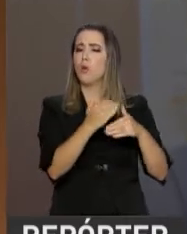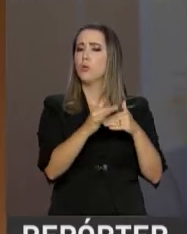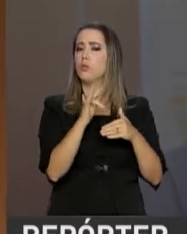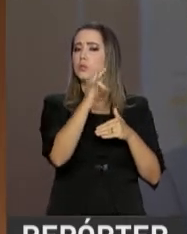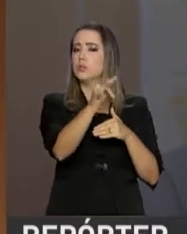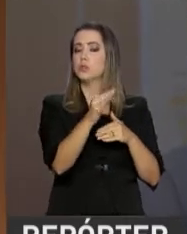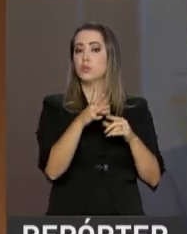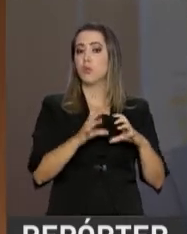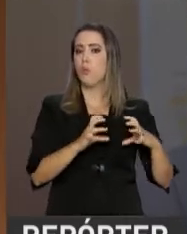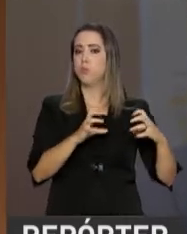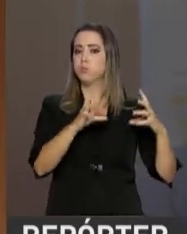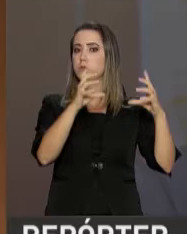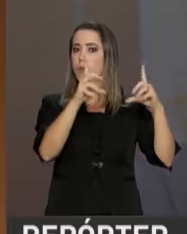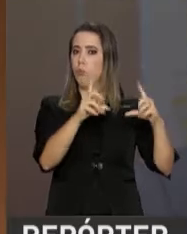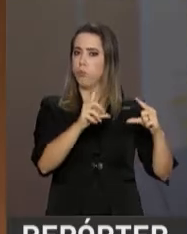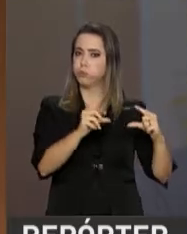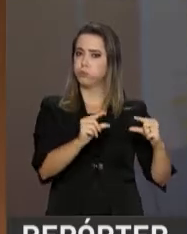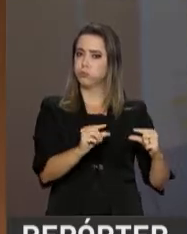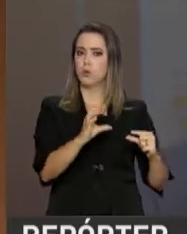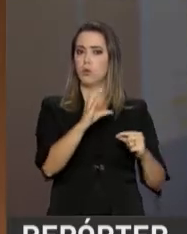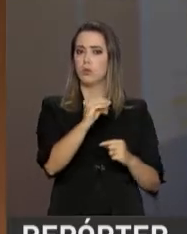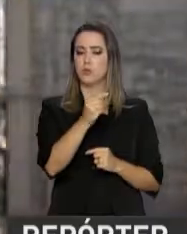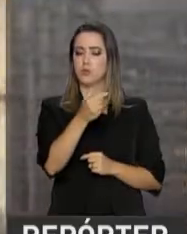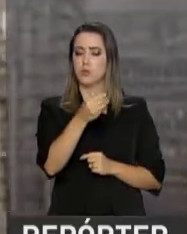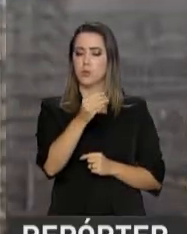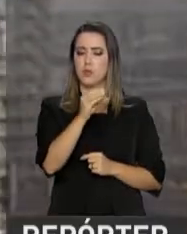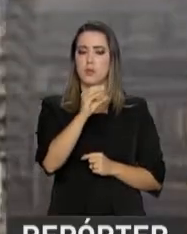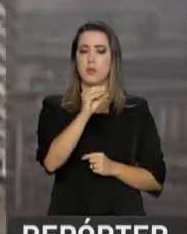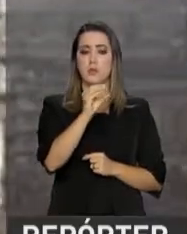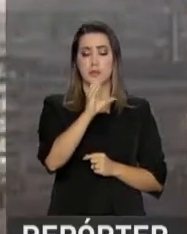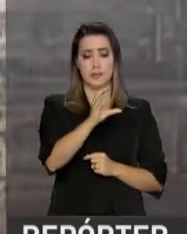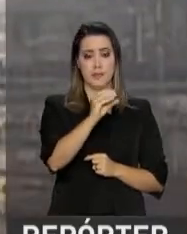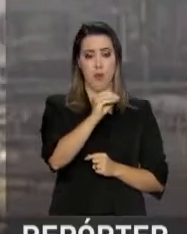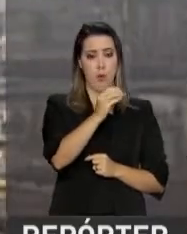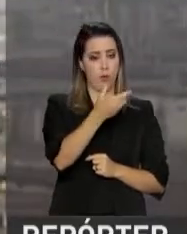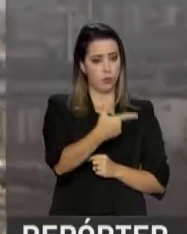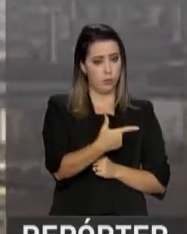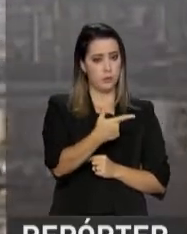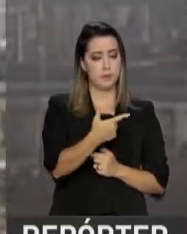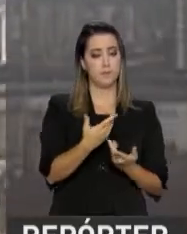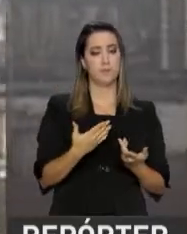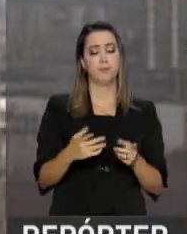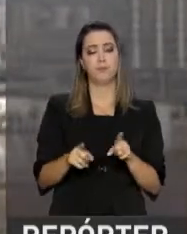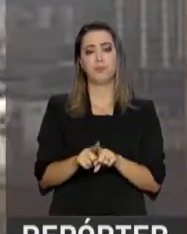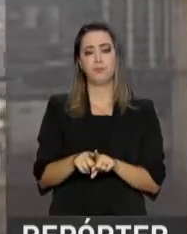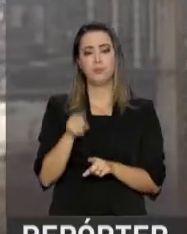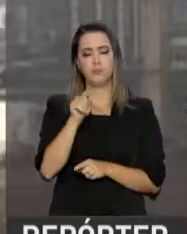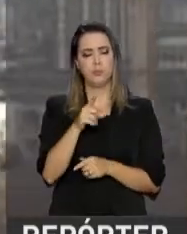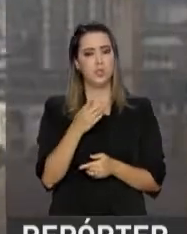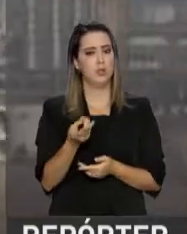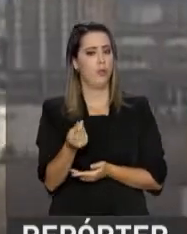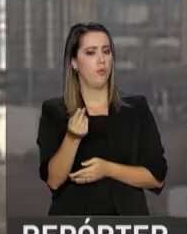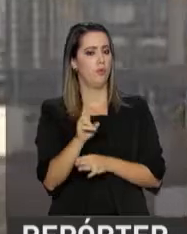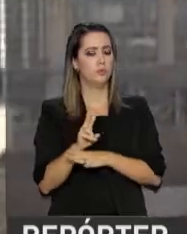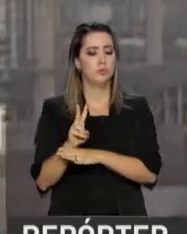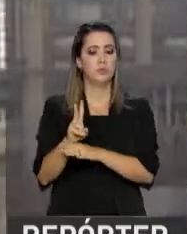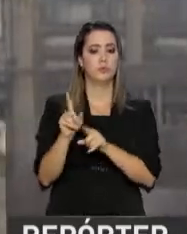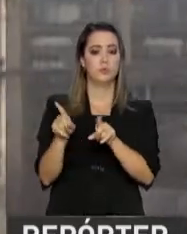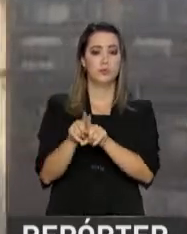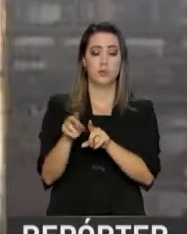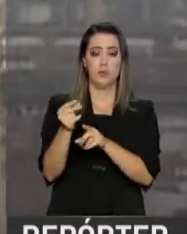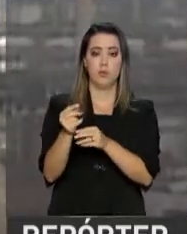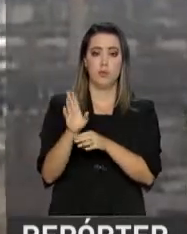efeito estufa ou co2 equivalente na lei está prevista a criação do crédito de descarbonização